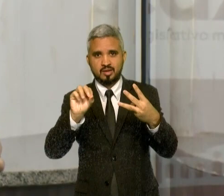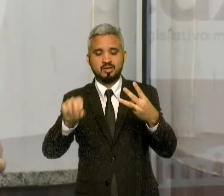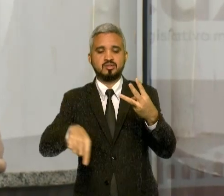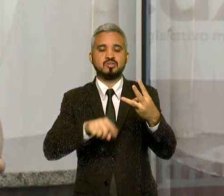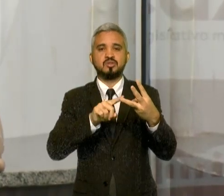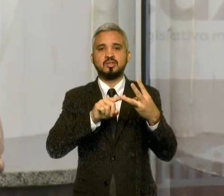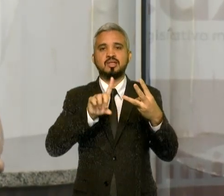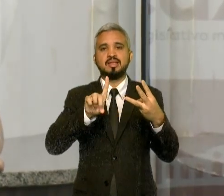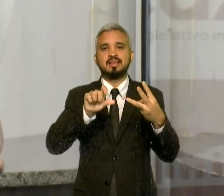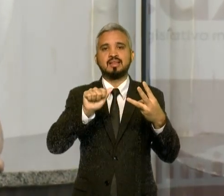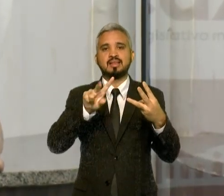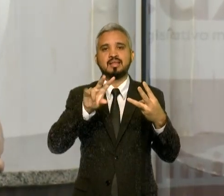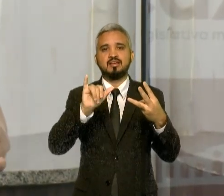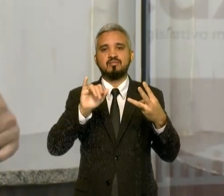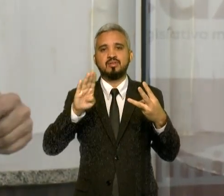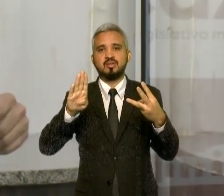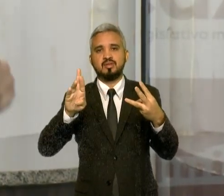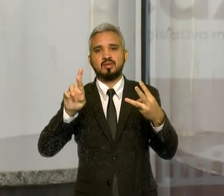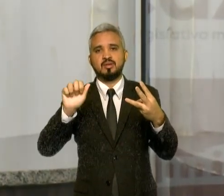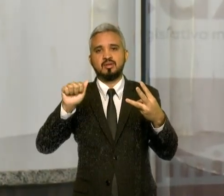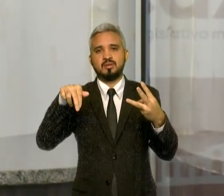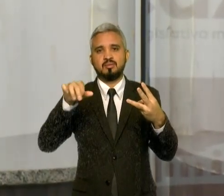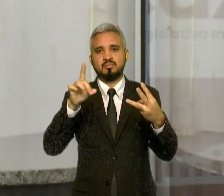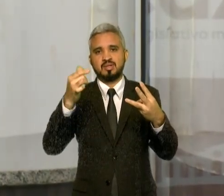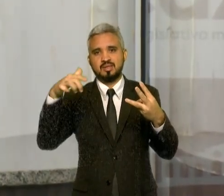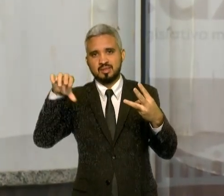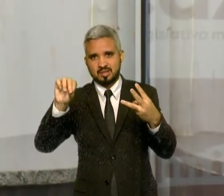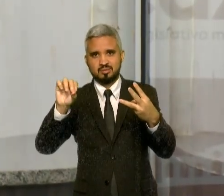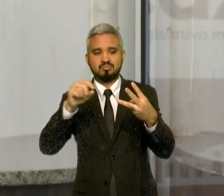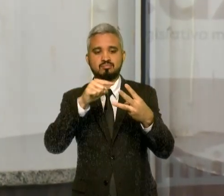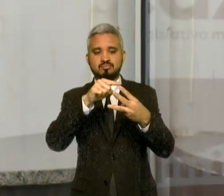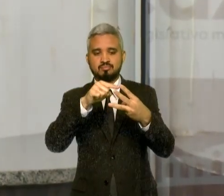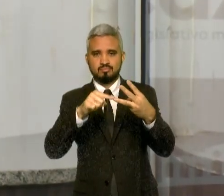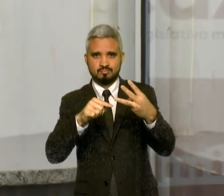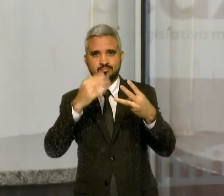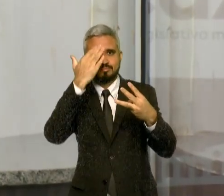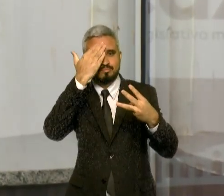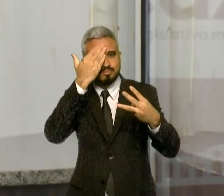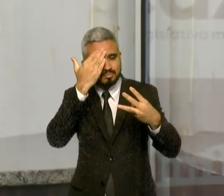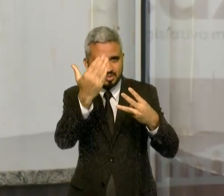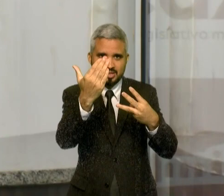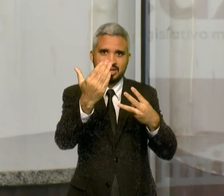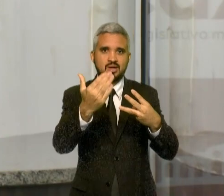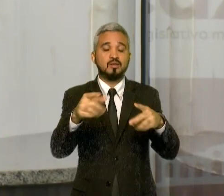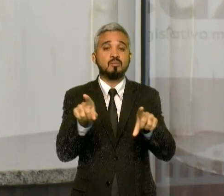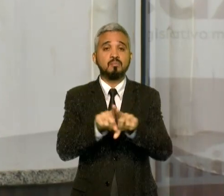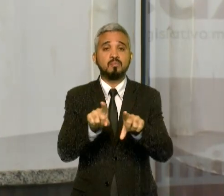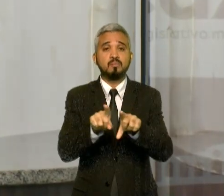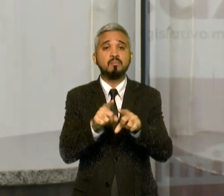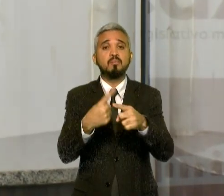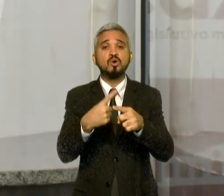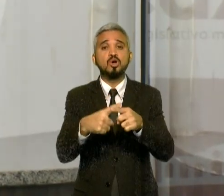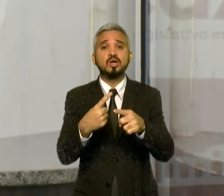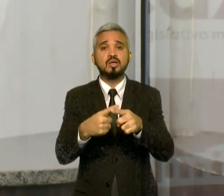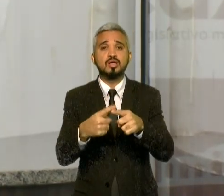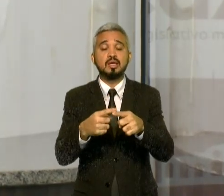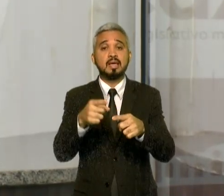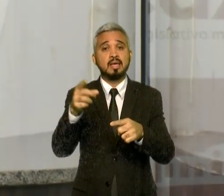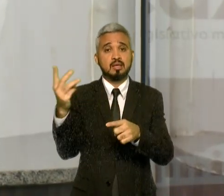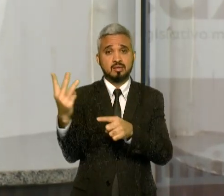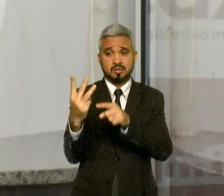Brandão, por gentilmente concederem a Caxias essa oportunidade no dia de hoje. Eles que entraram